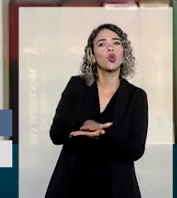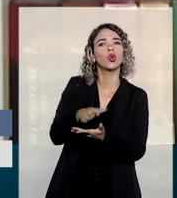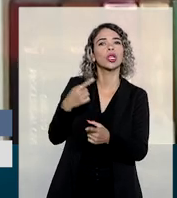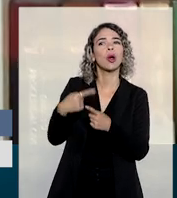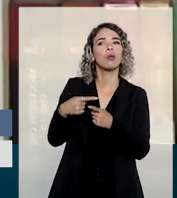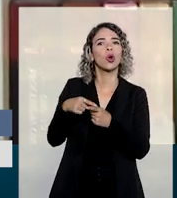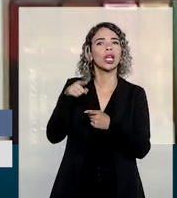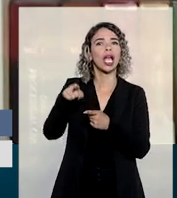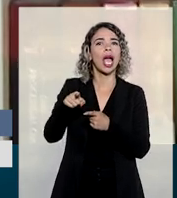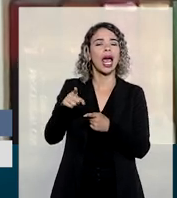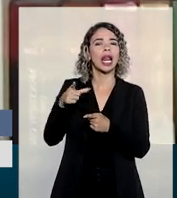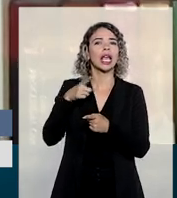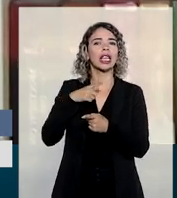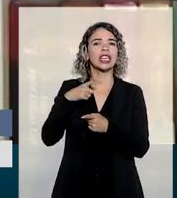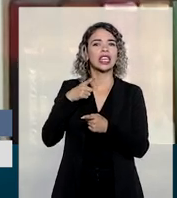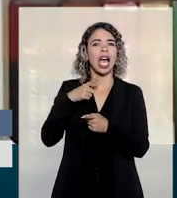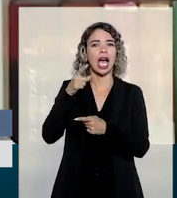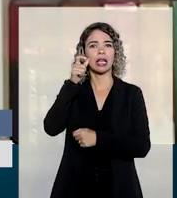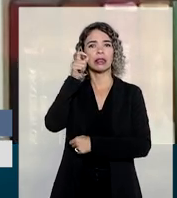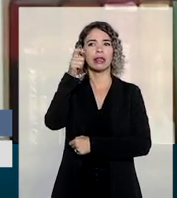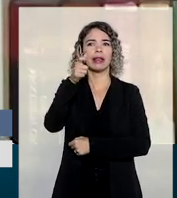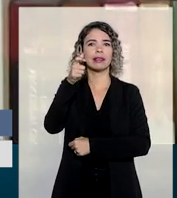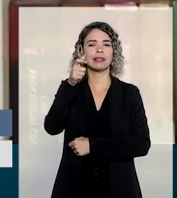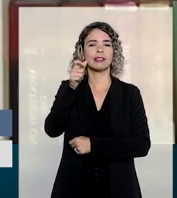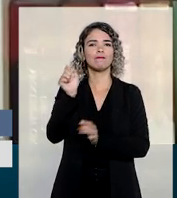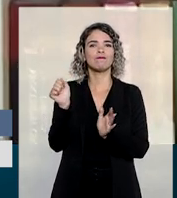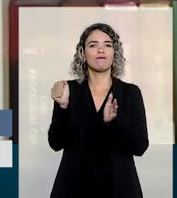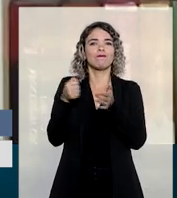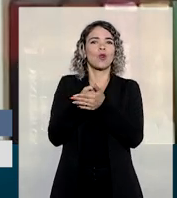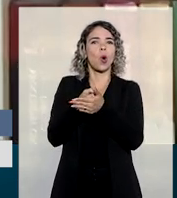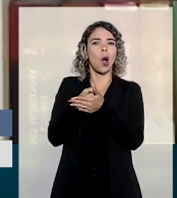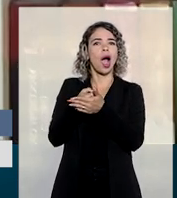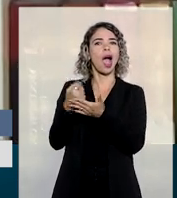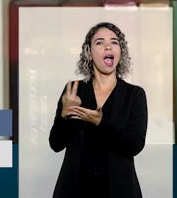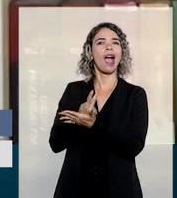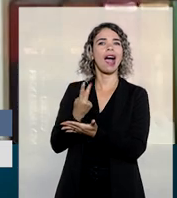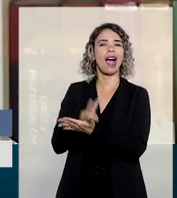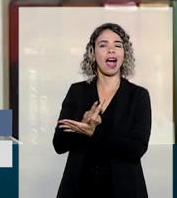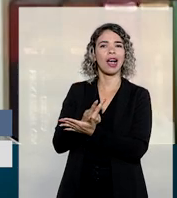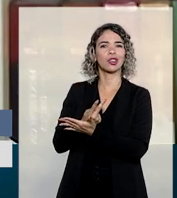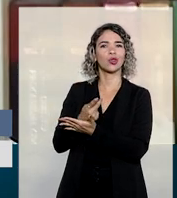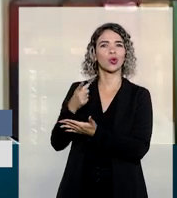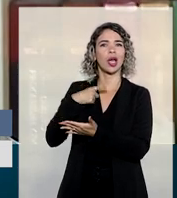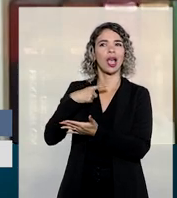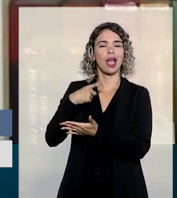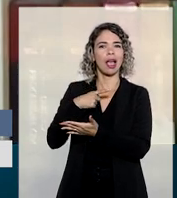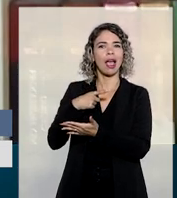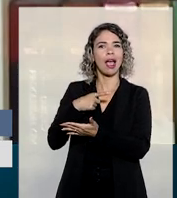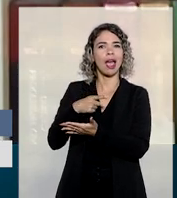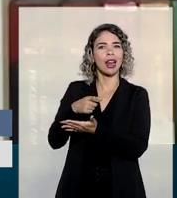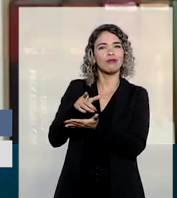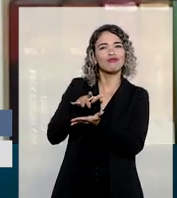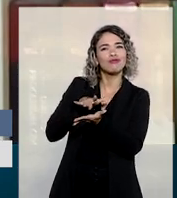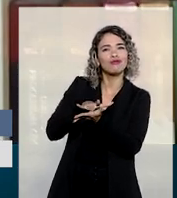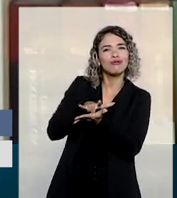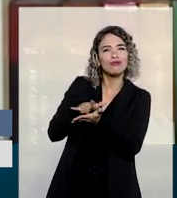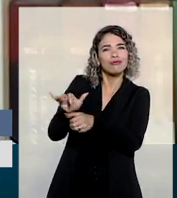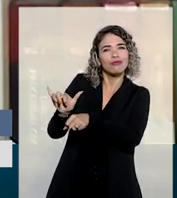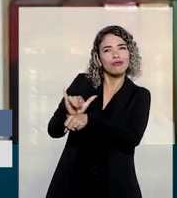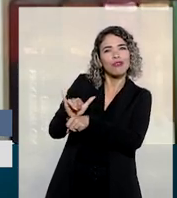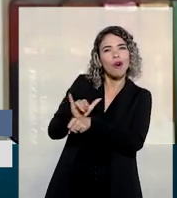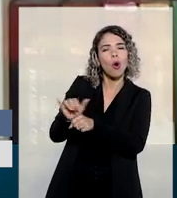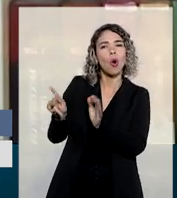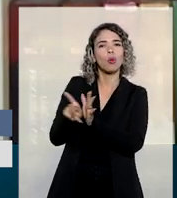multa por litigância de má-fé. E além da multa por litigância de má-fé, a multa especificamente para os embargos que